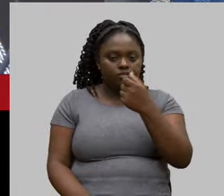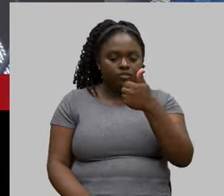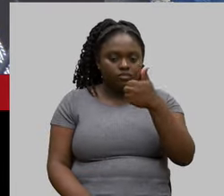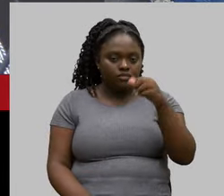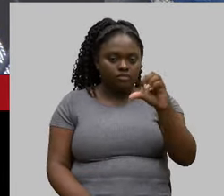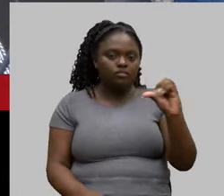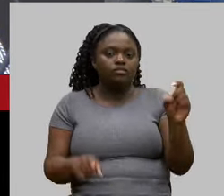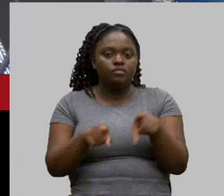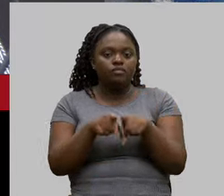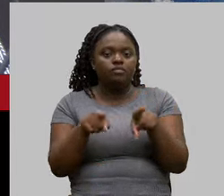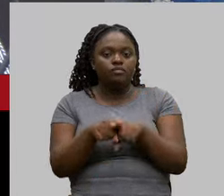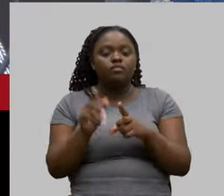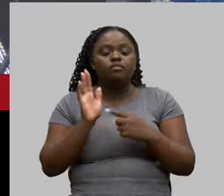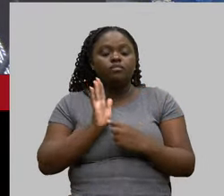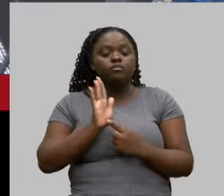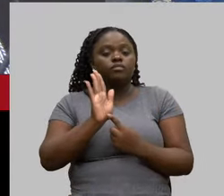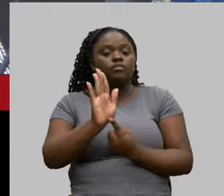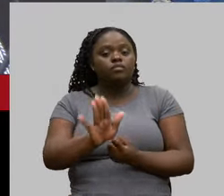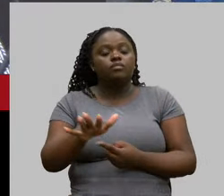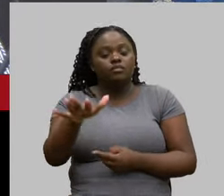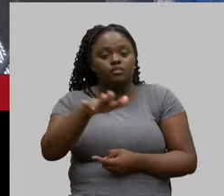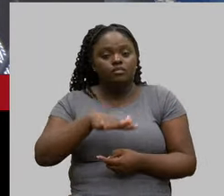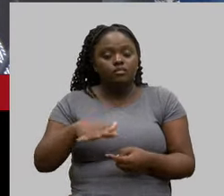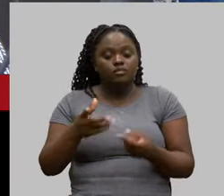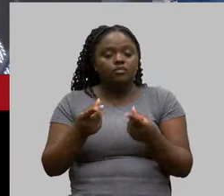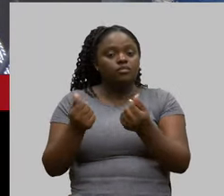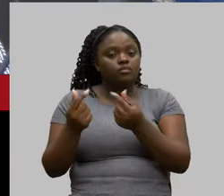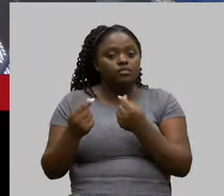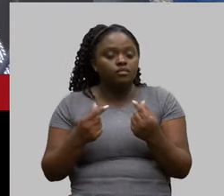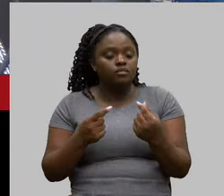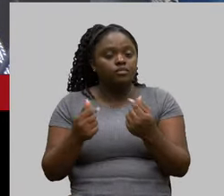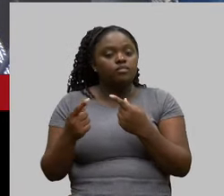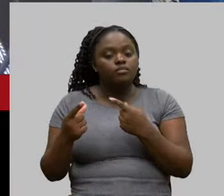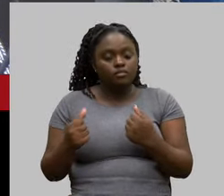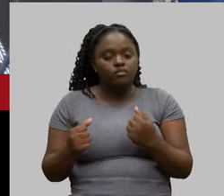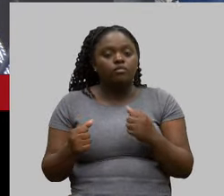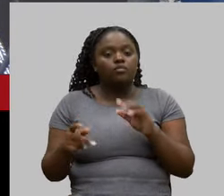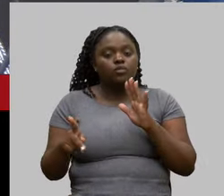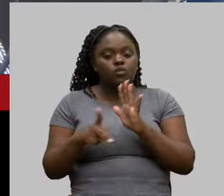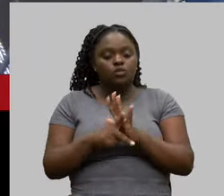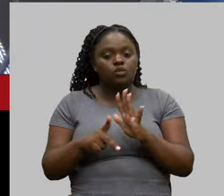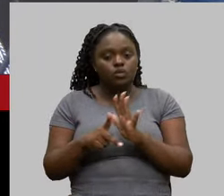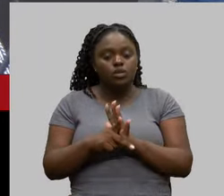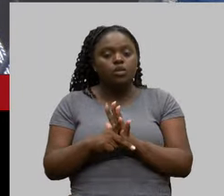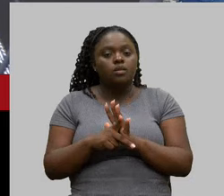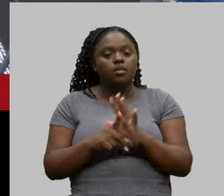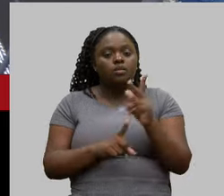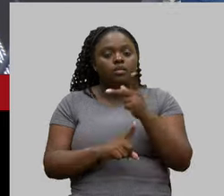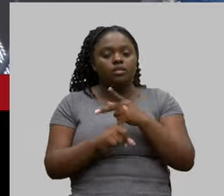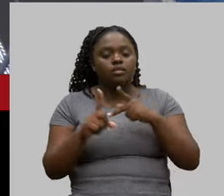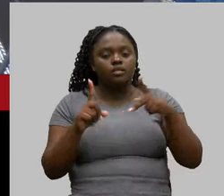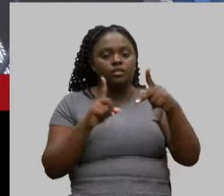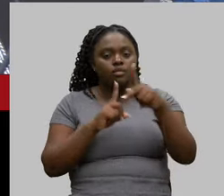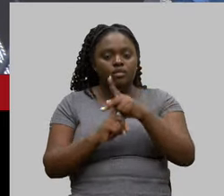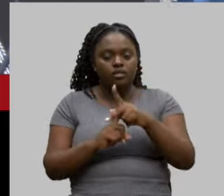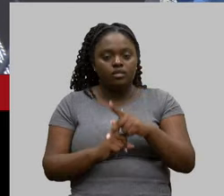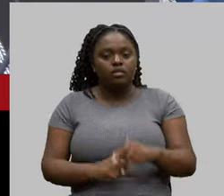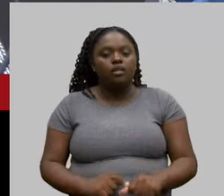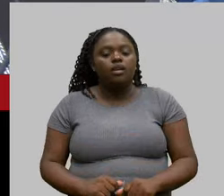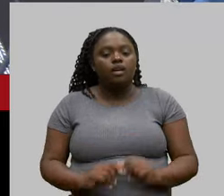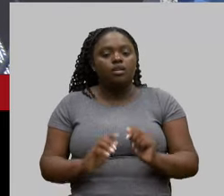situação financeira e atuarial dos regimes próprios de previdência social sua